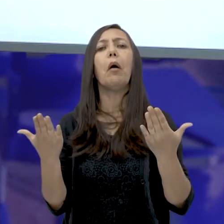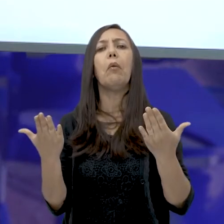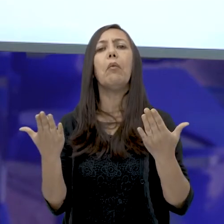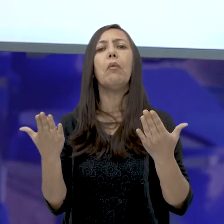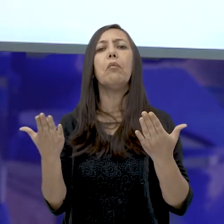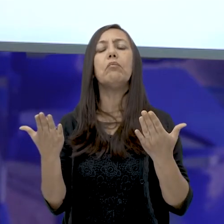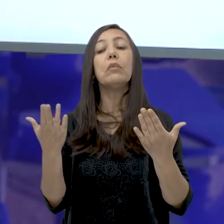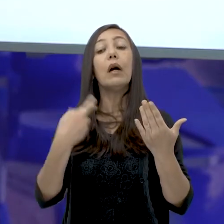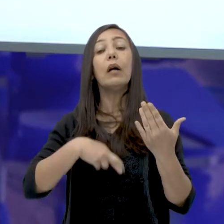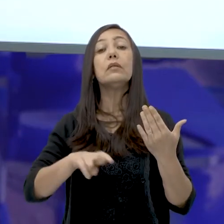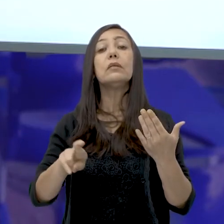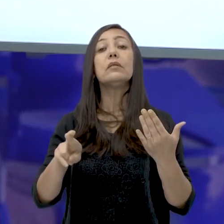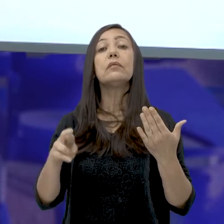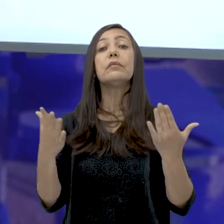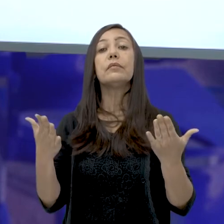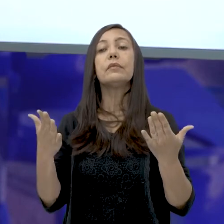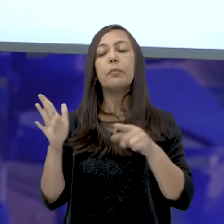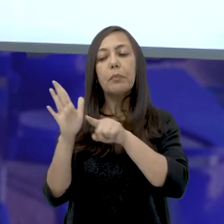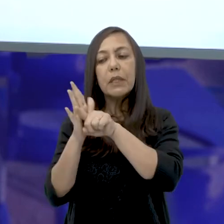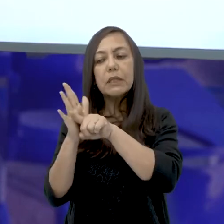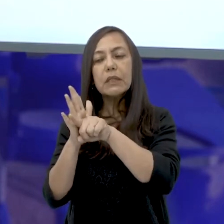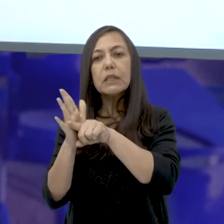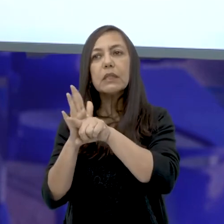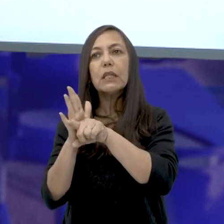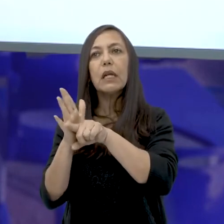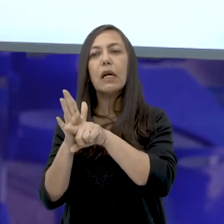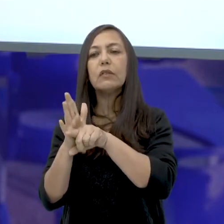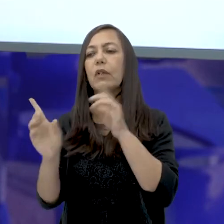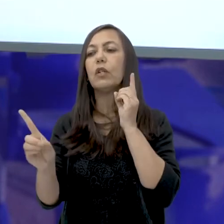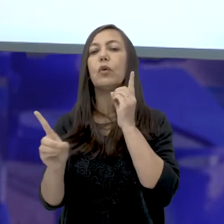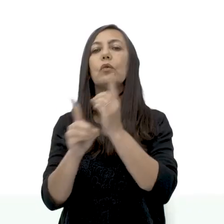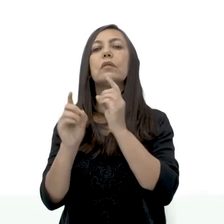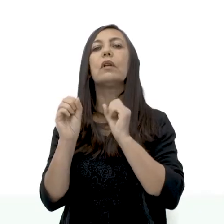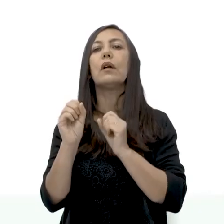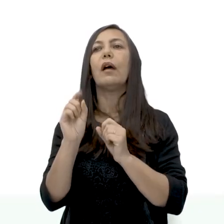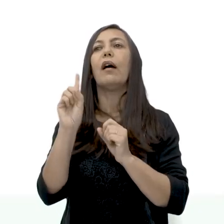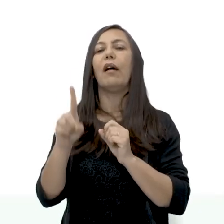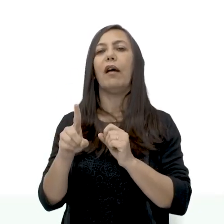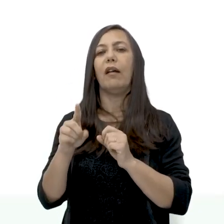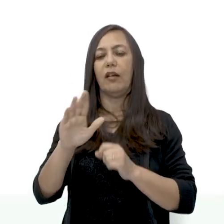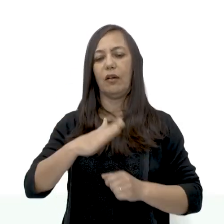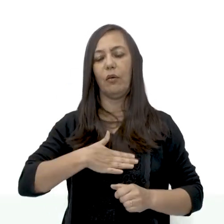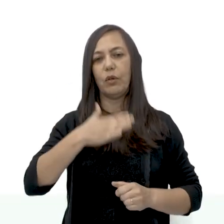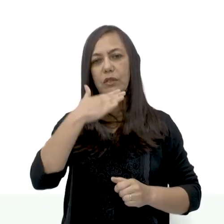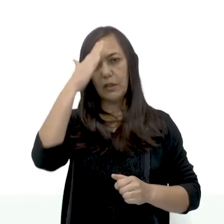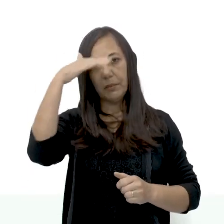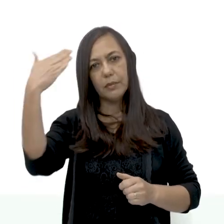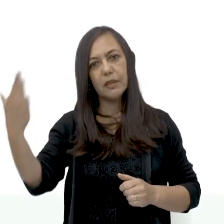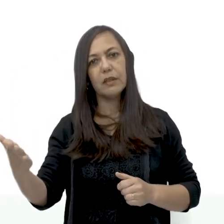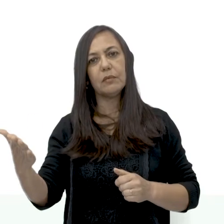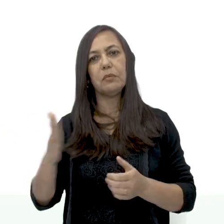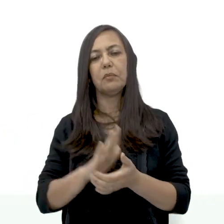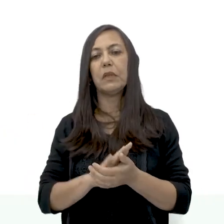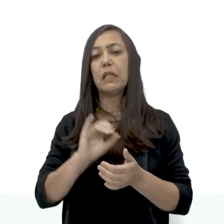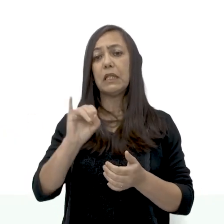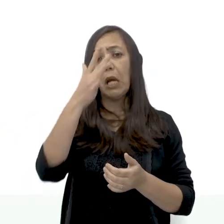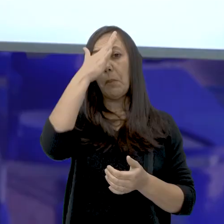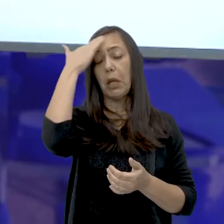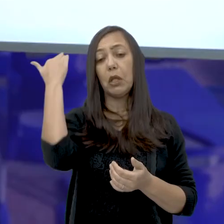Então, que doutrina, que tradição religiosa seria essa? Em que, se não houver vida após a morte, então